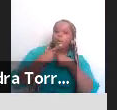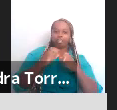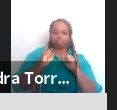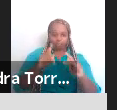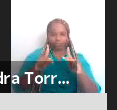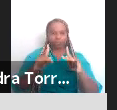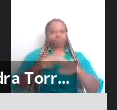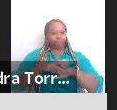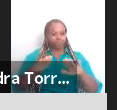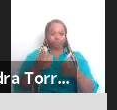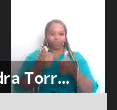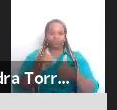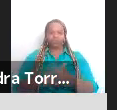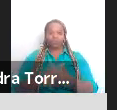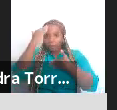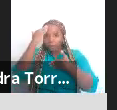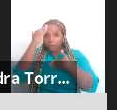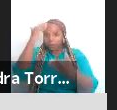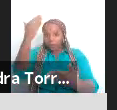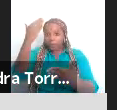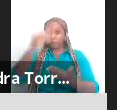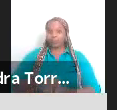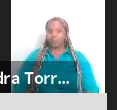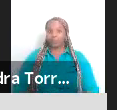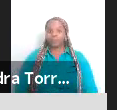isso. Obrigada.